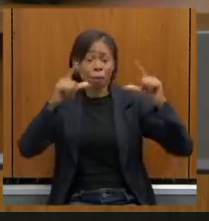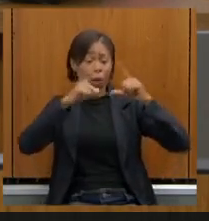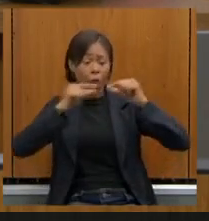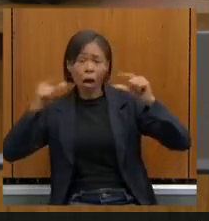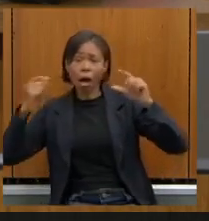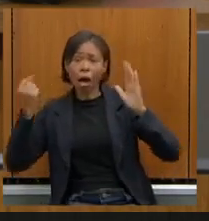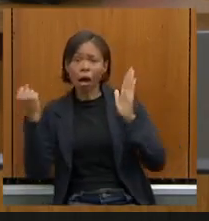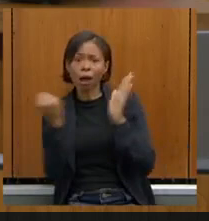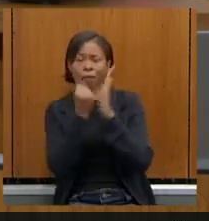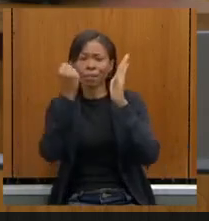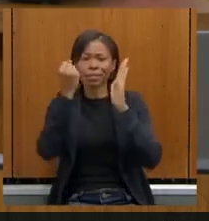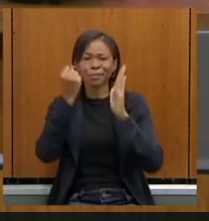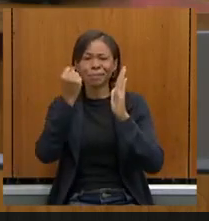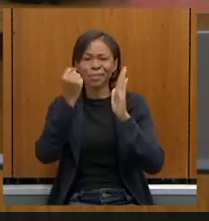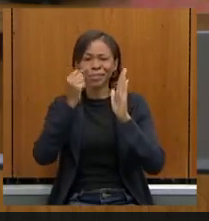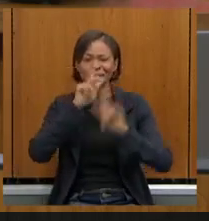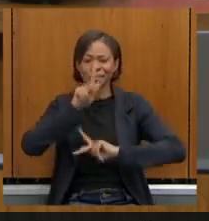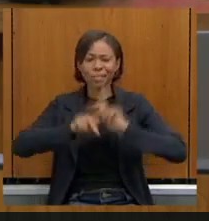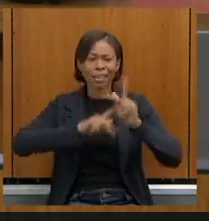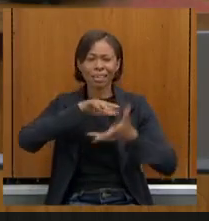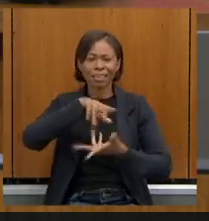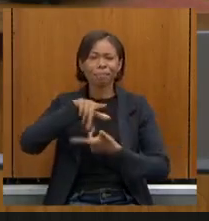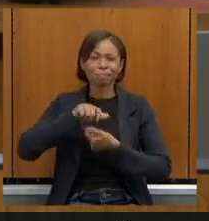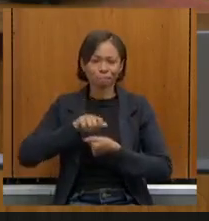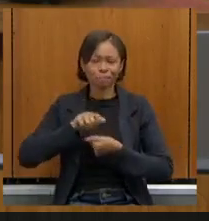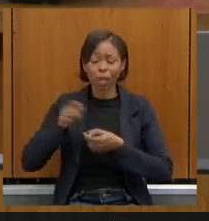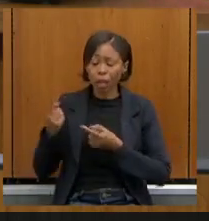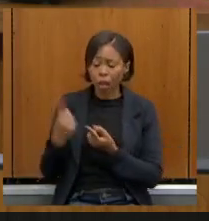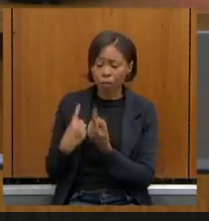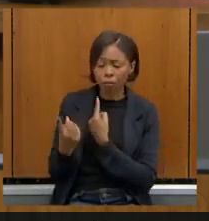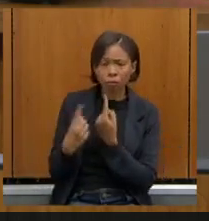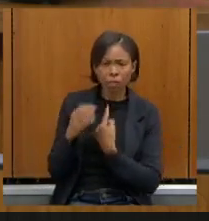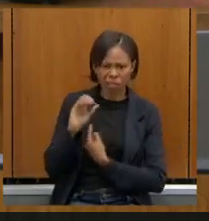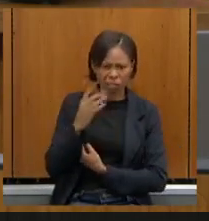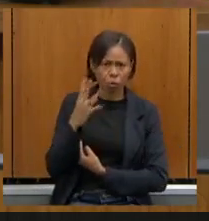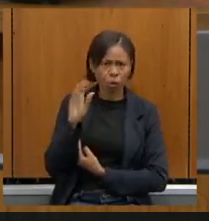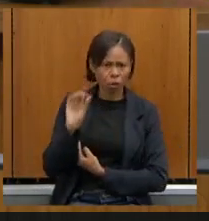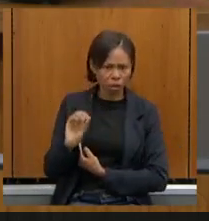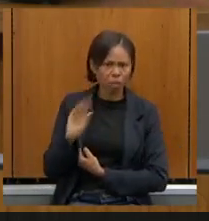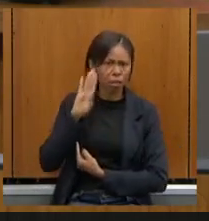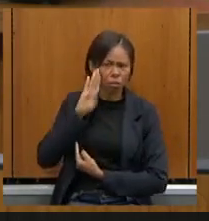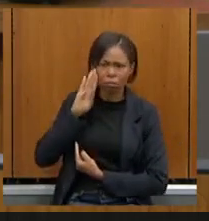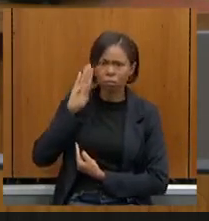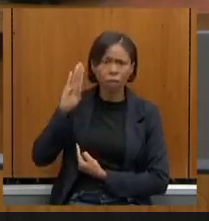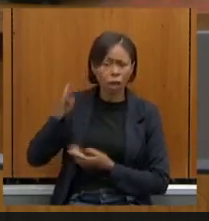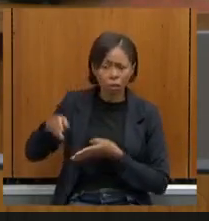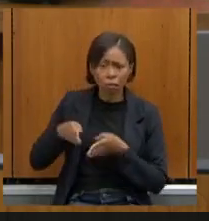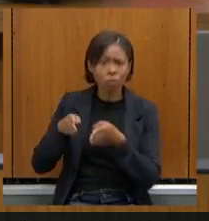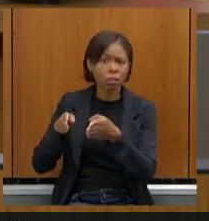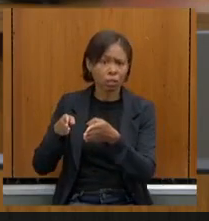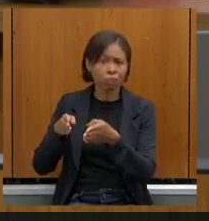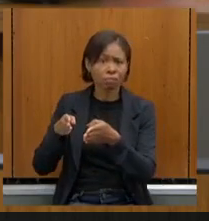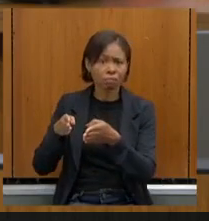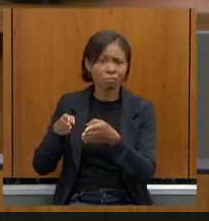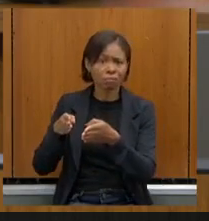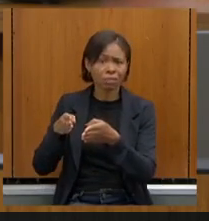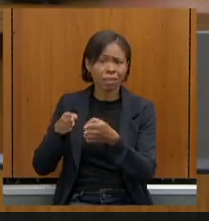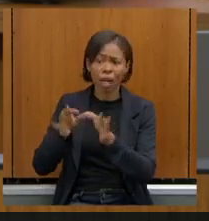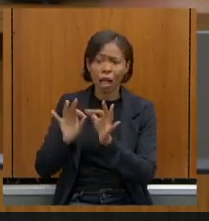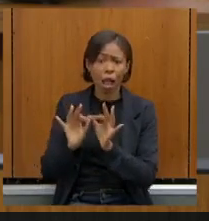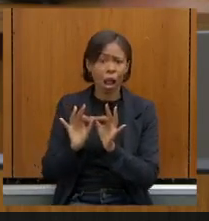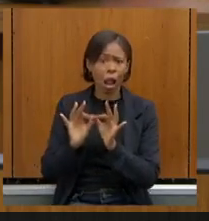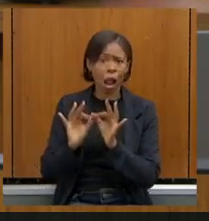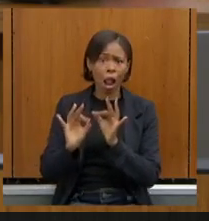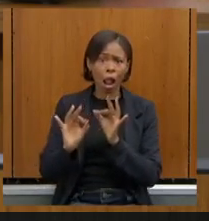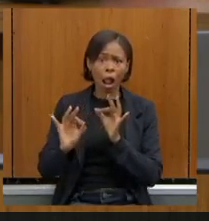linha de uma rodovia que tem... o Brasil tem 13 Patrimônio da Humanidade, nessa linha tem 9. Ou seja,